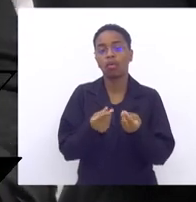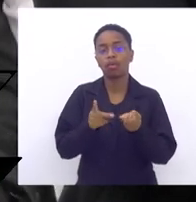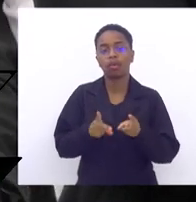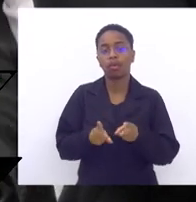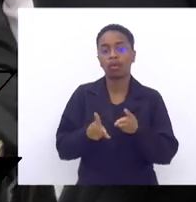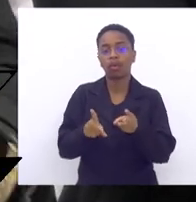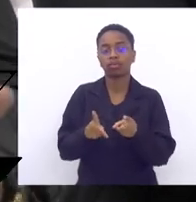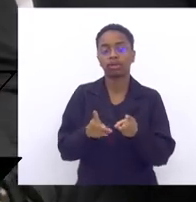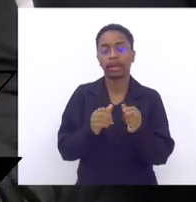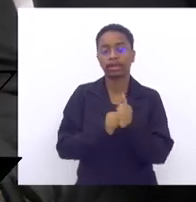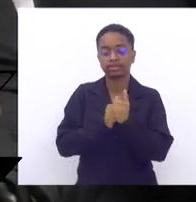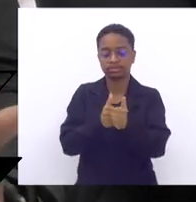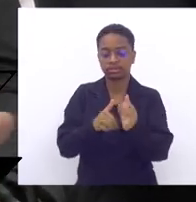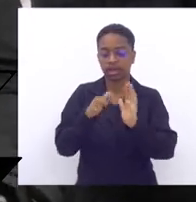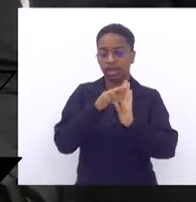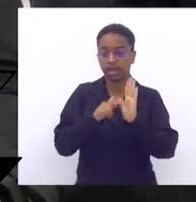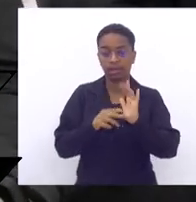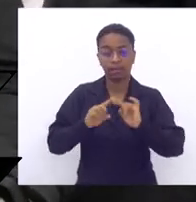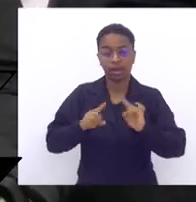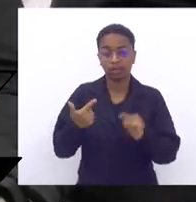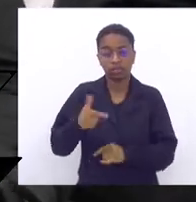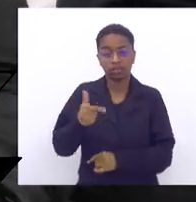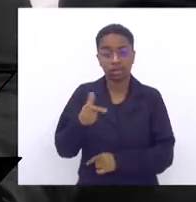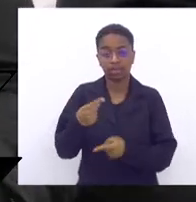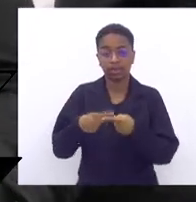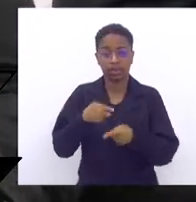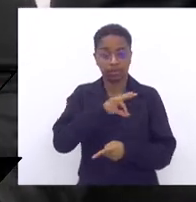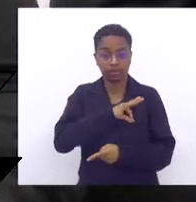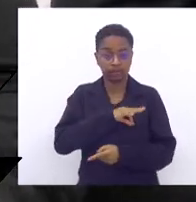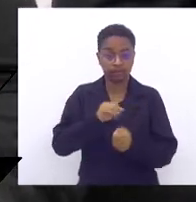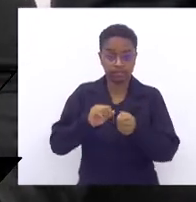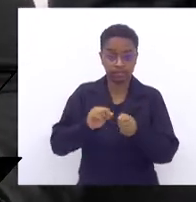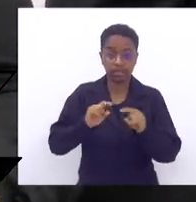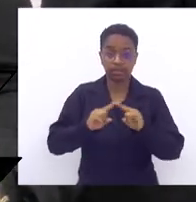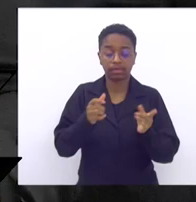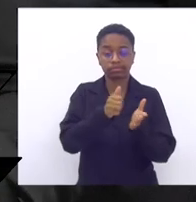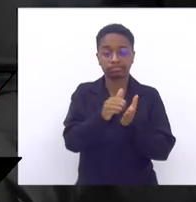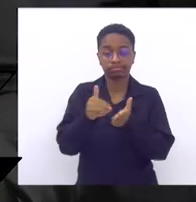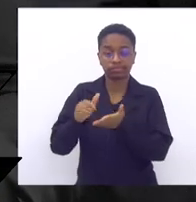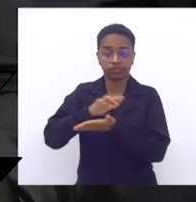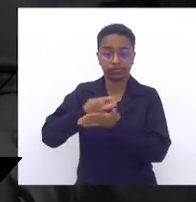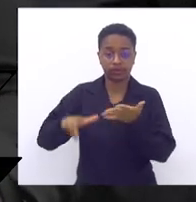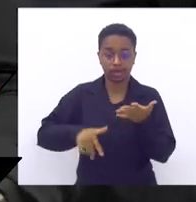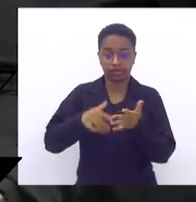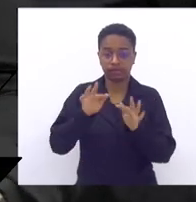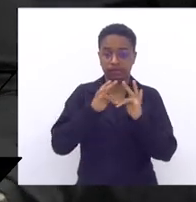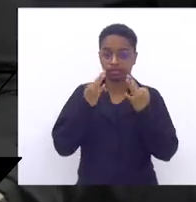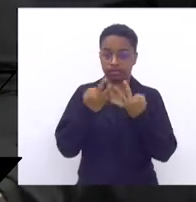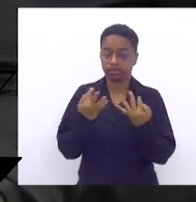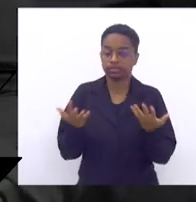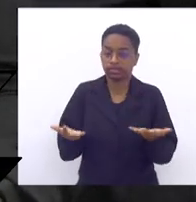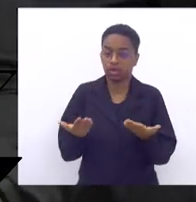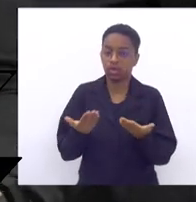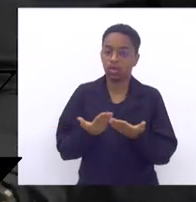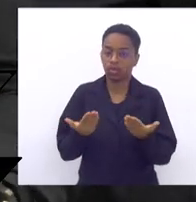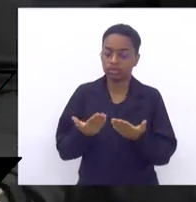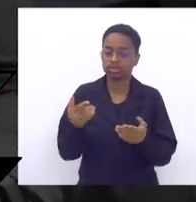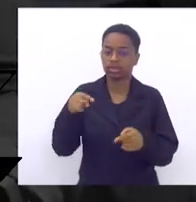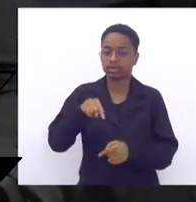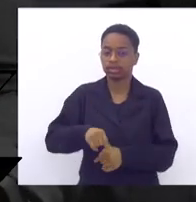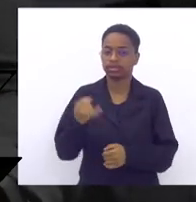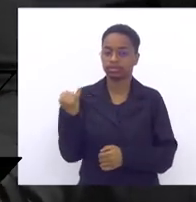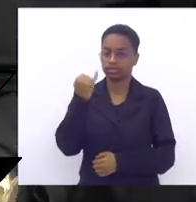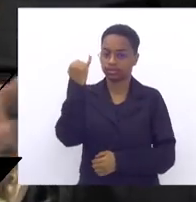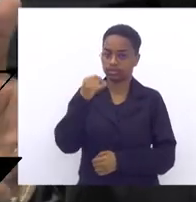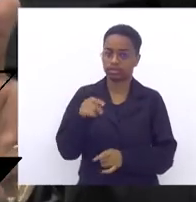uma determinação que não existe, que a Polícia Civil está fazendo, e acabando desempregando várias famílias. Então, hoje, importante nessa casa aqui, nessa